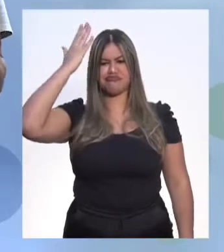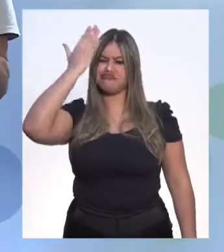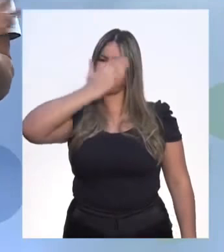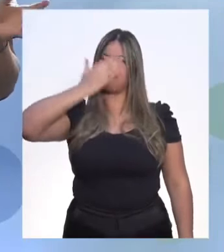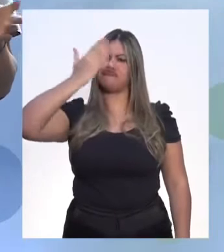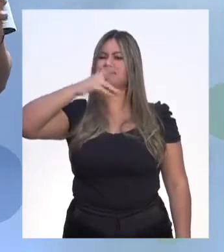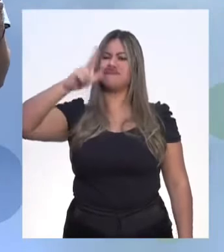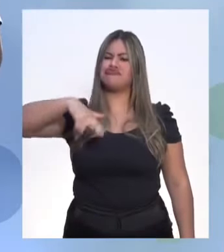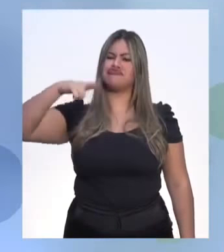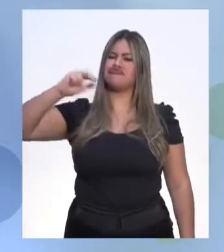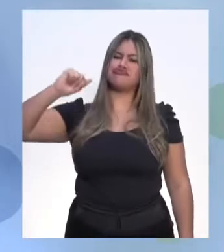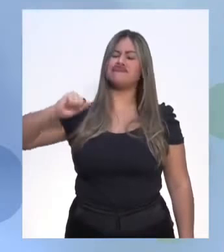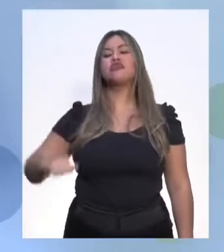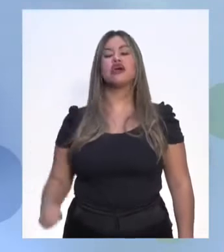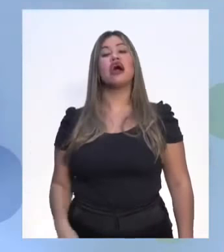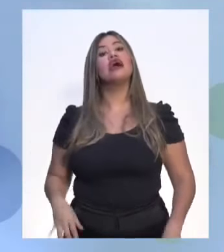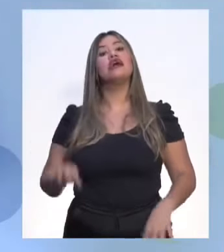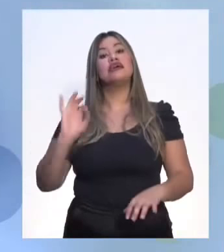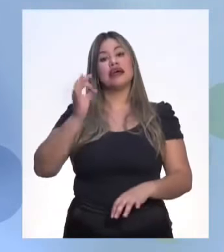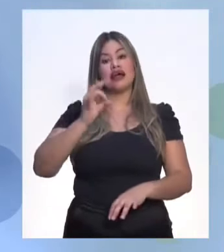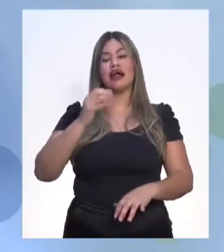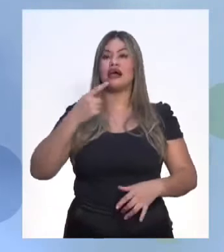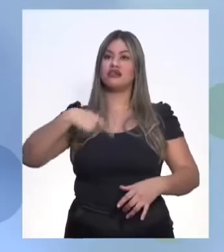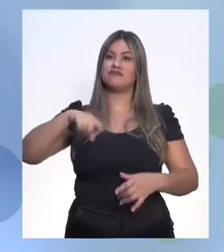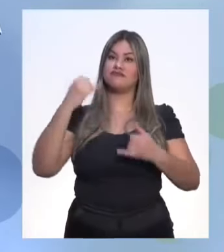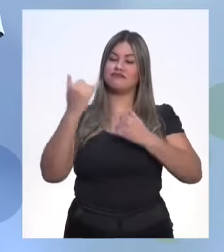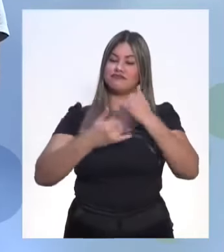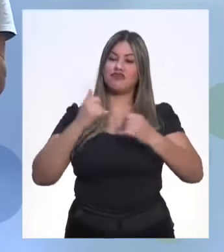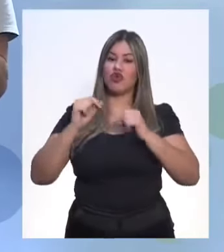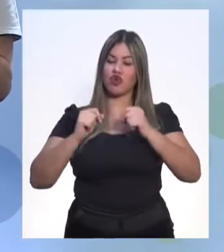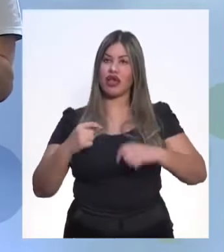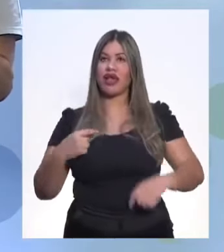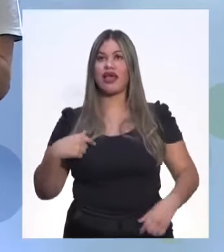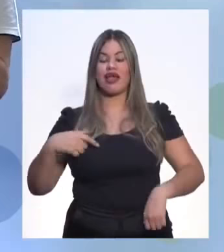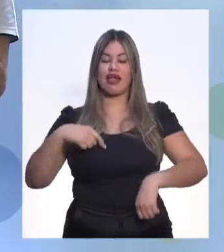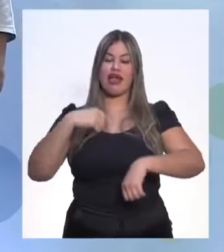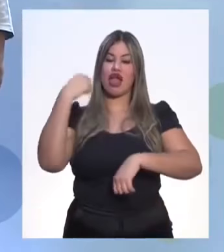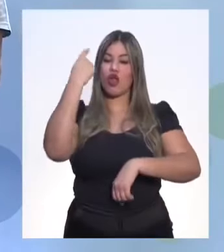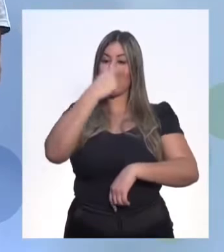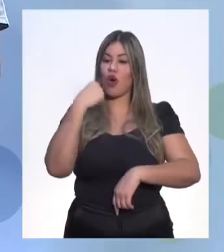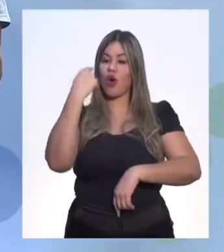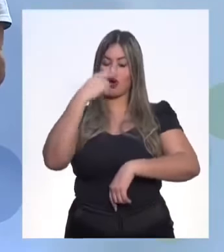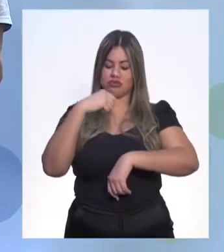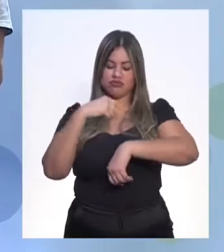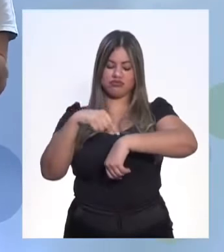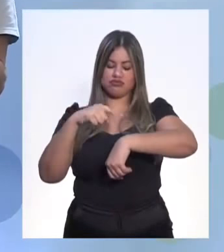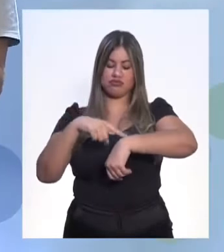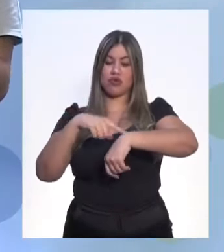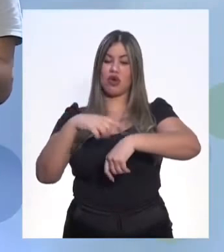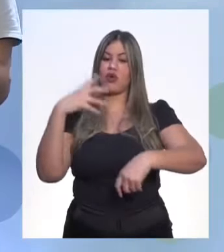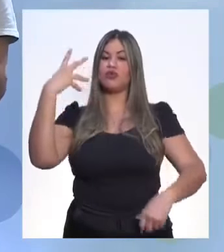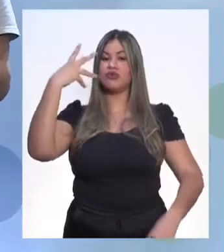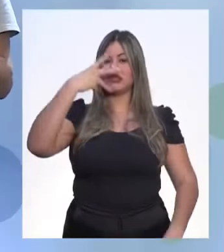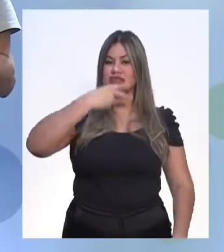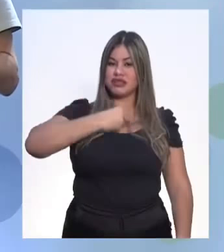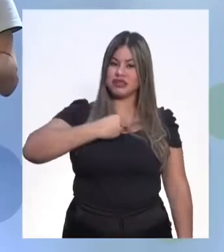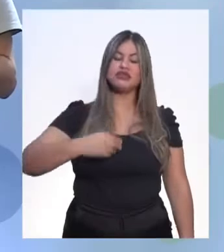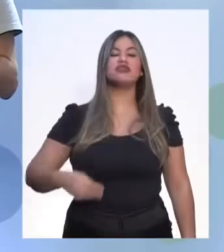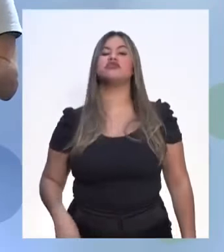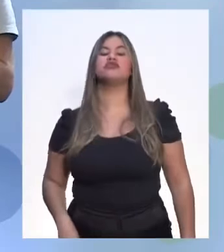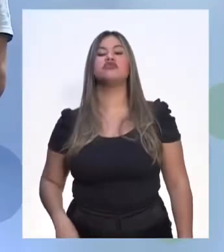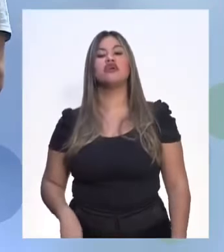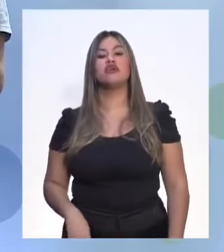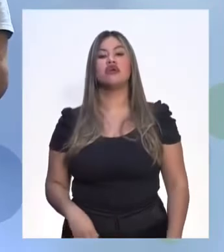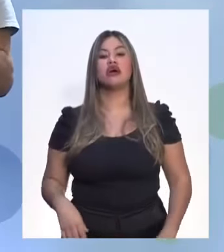funções brinca né que ele serve para fazer relógio bonito a dar números a parágrafos de lei essa coisa